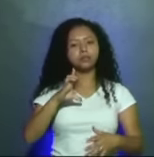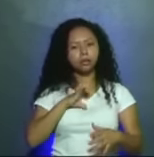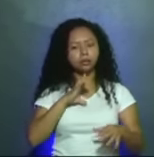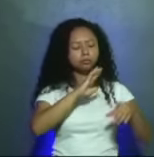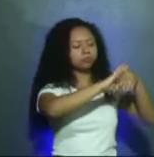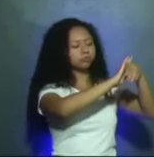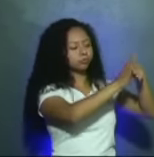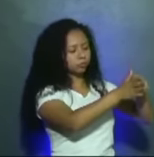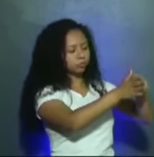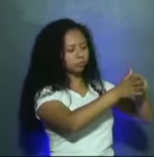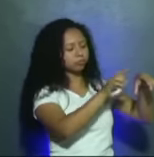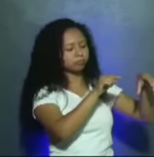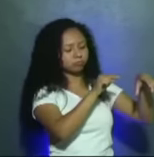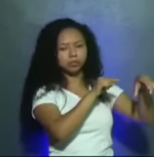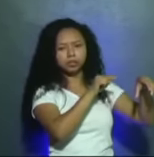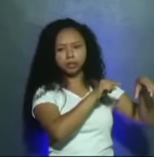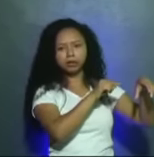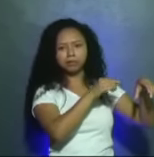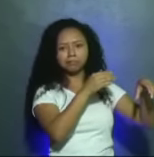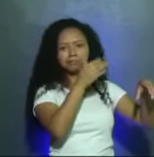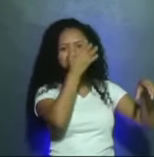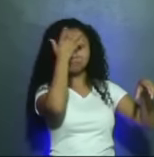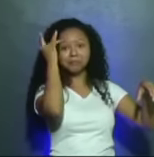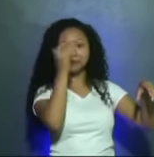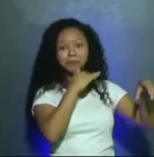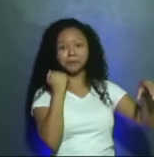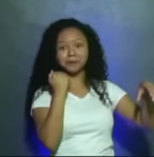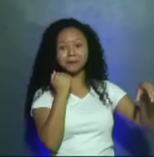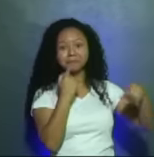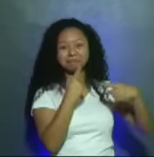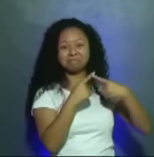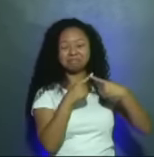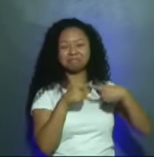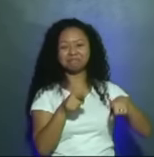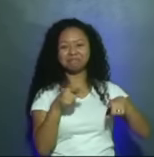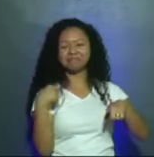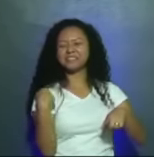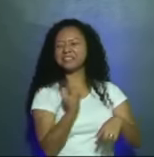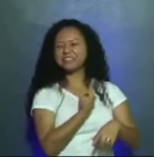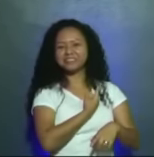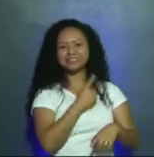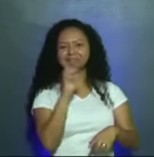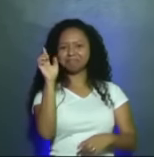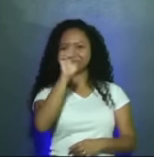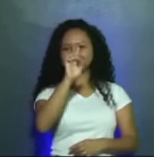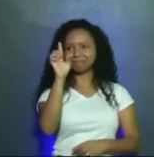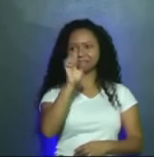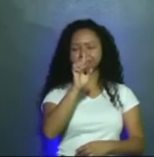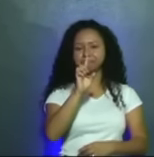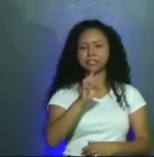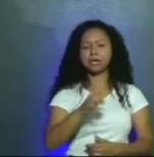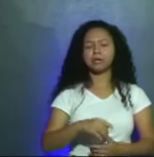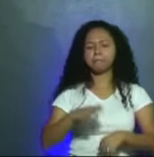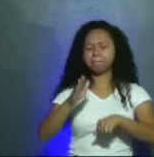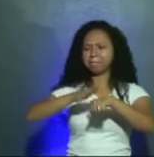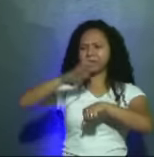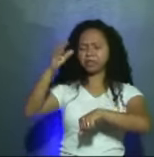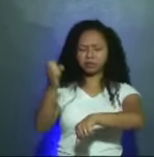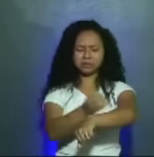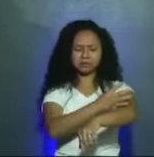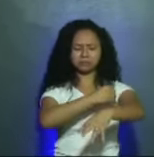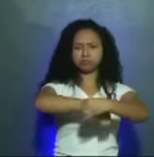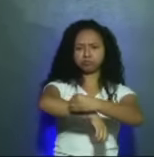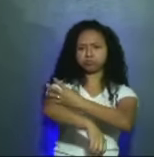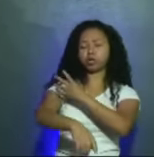restos mortais. Mas nosso não. Uma das minhas emoções maiores foi quando eu estive lá em Israel